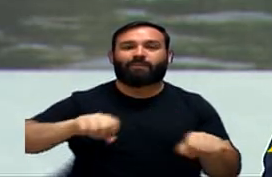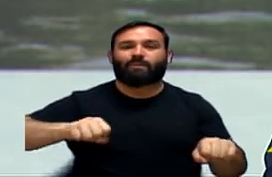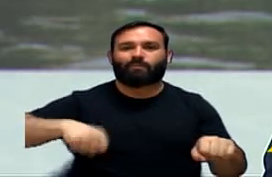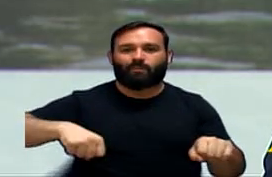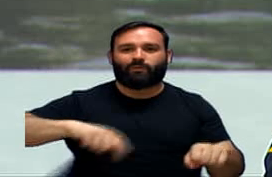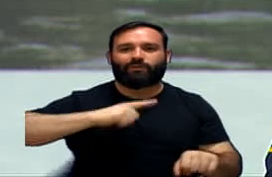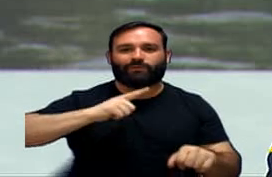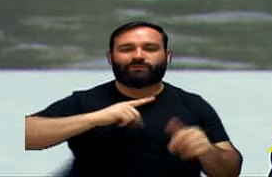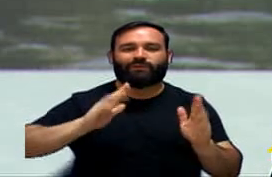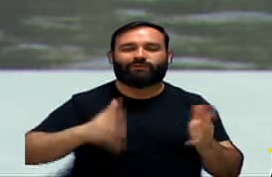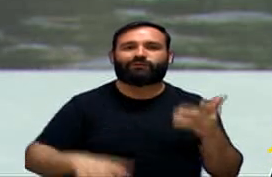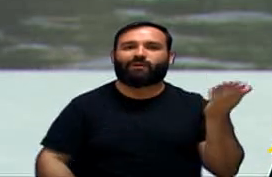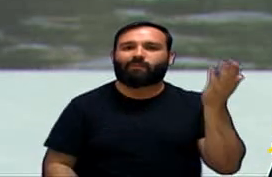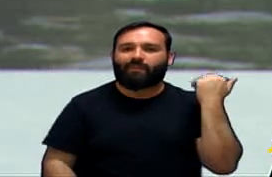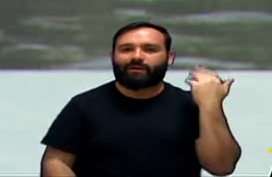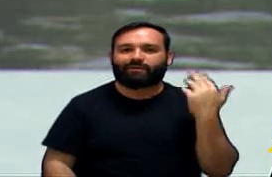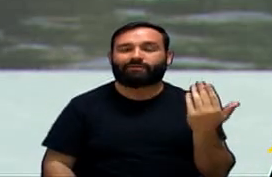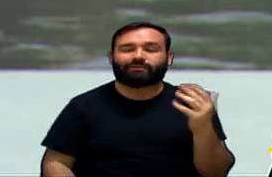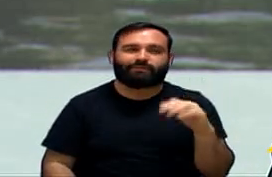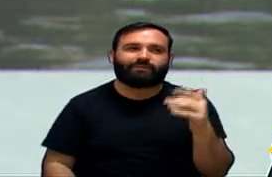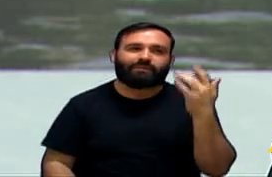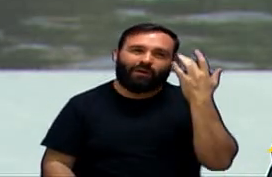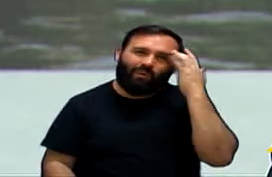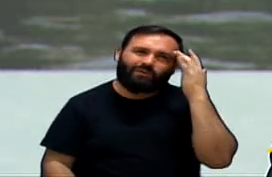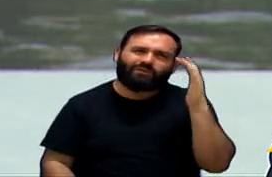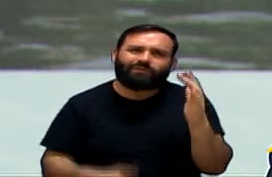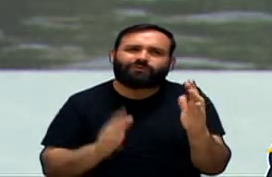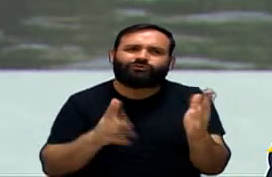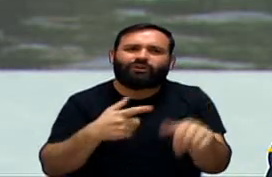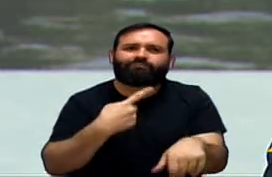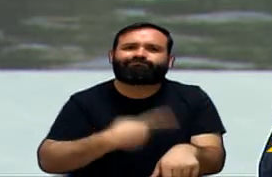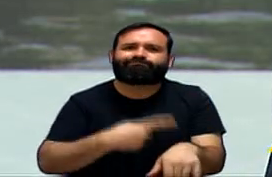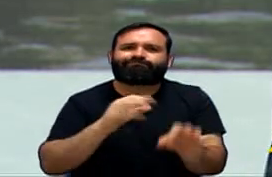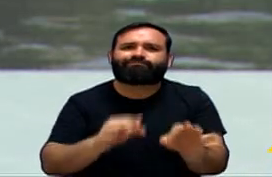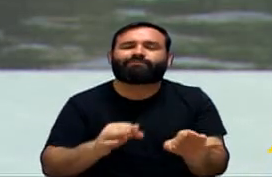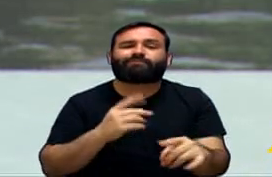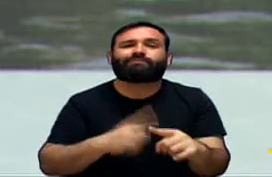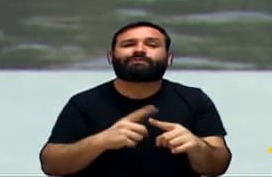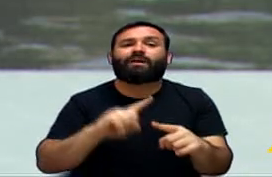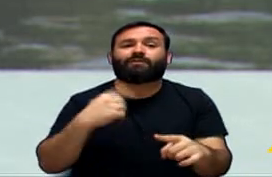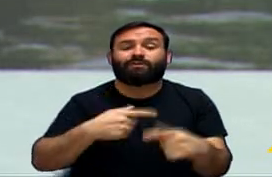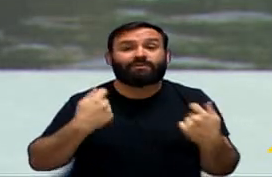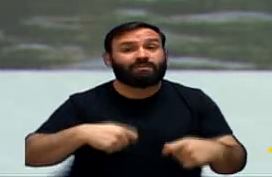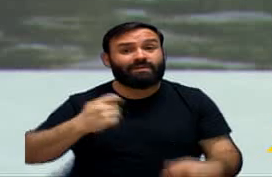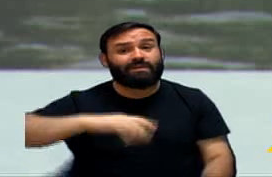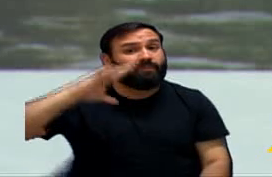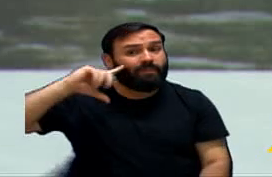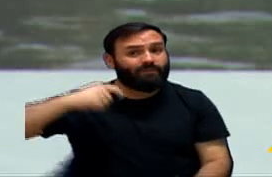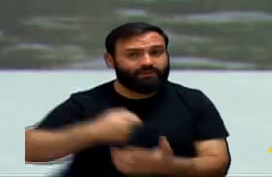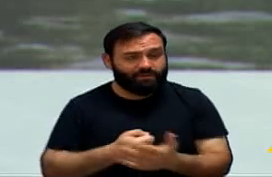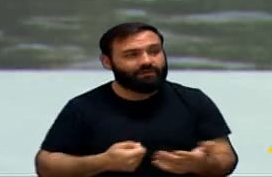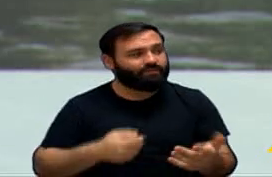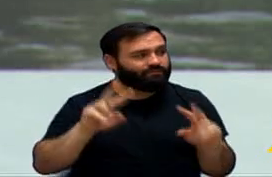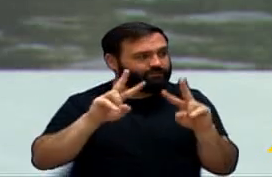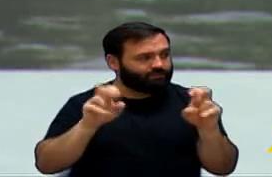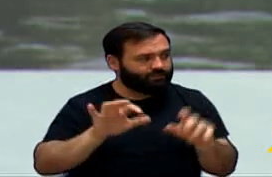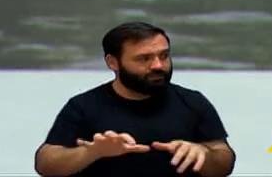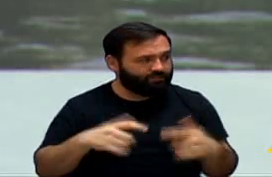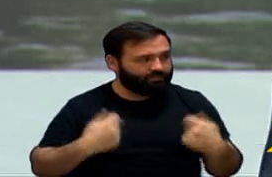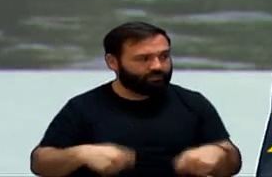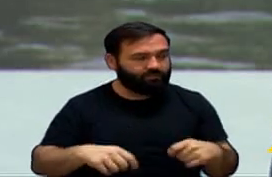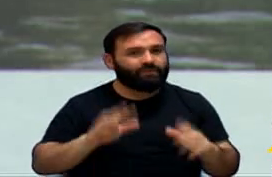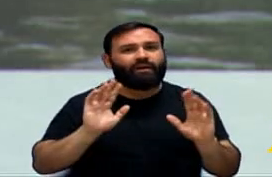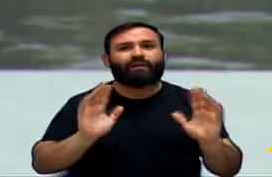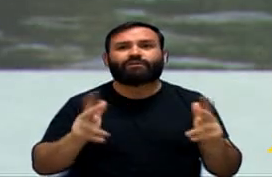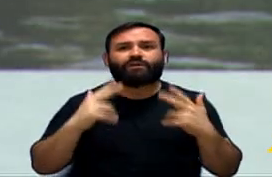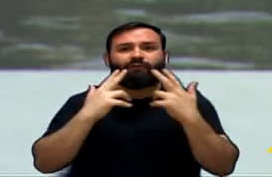já tinha antigamente Então eu acho que já passou da hora de nós tomarmos uma Providência a respeito disso aí já